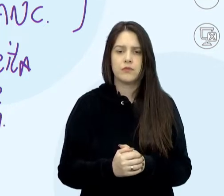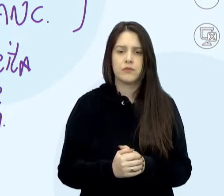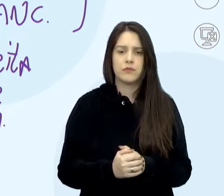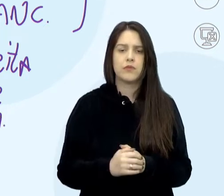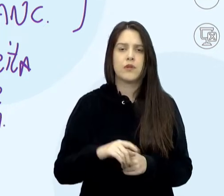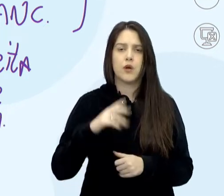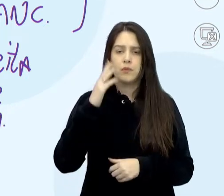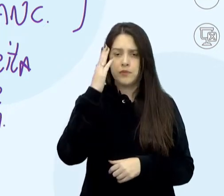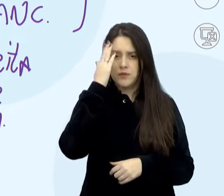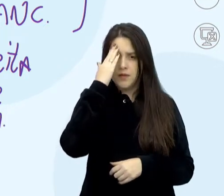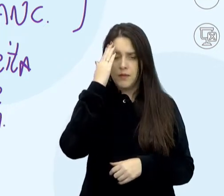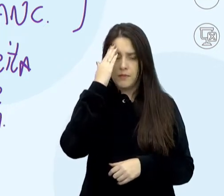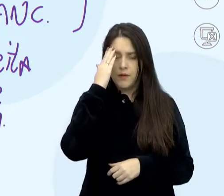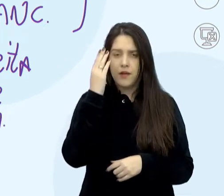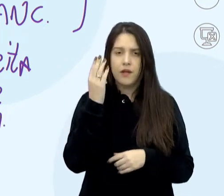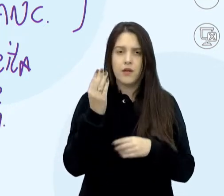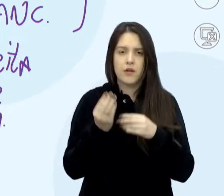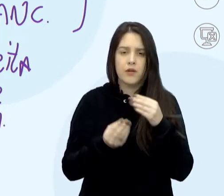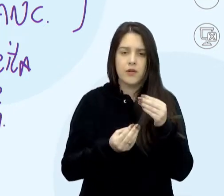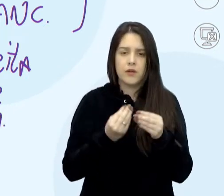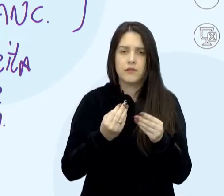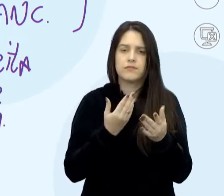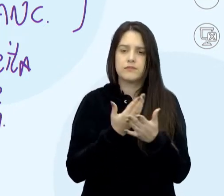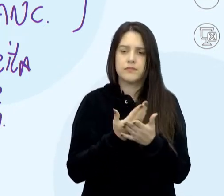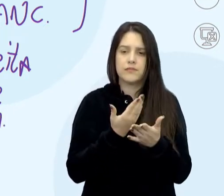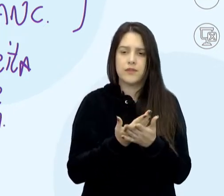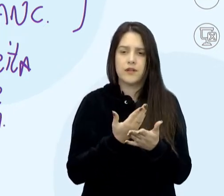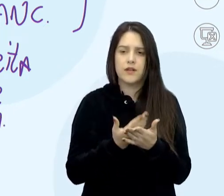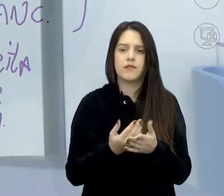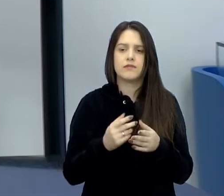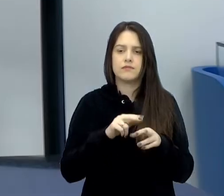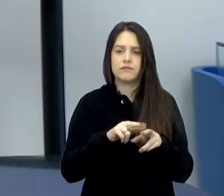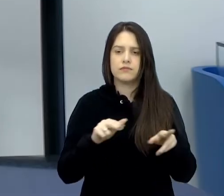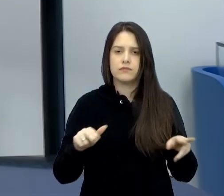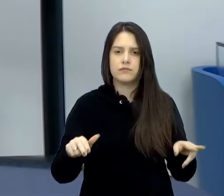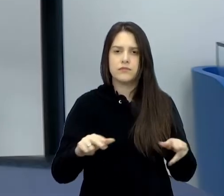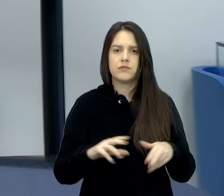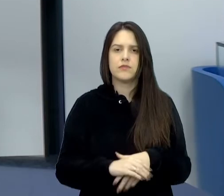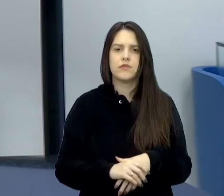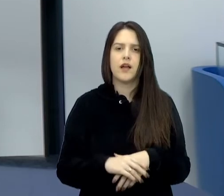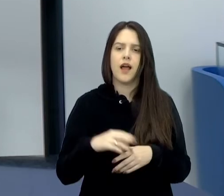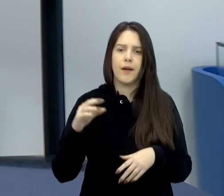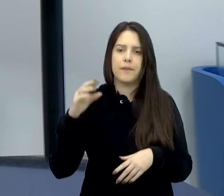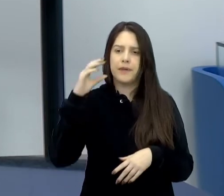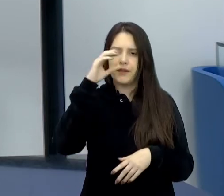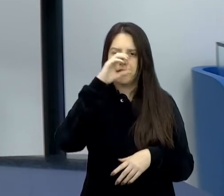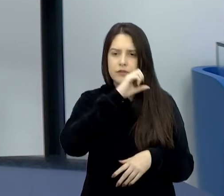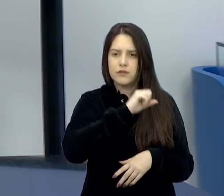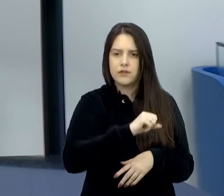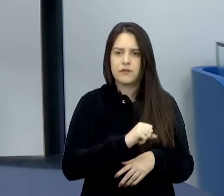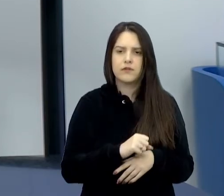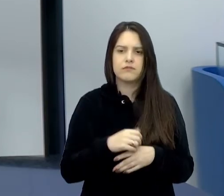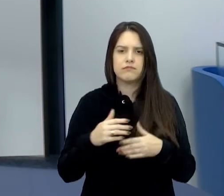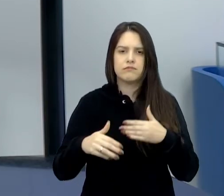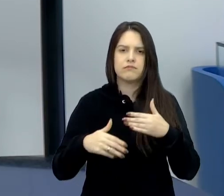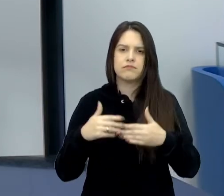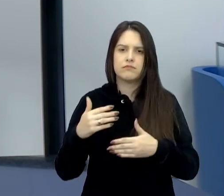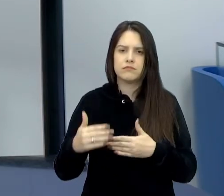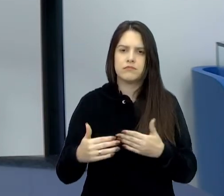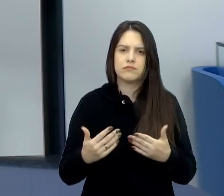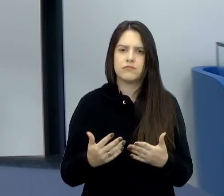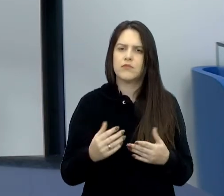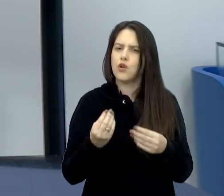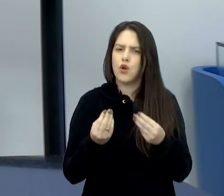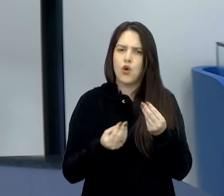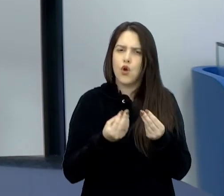eu parei e falei assim, na próxima aula, vou dar um spoiler aí da próxima aula, nós vamos aprender a ler boletos bancários. Será